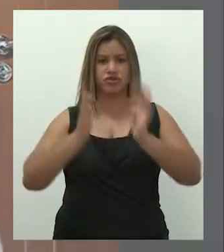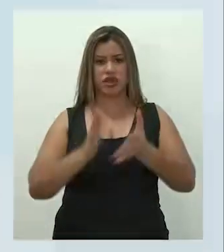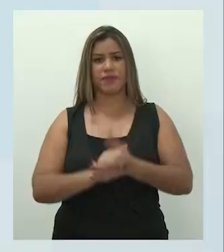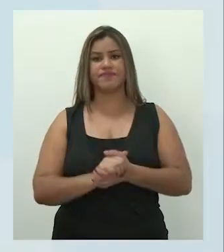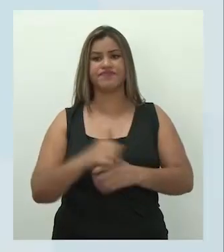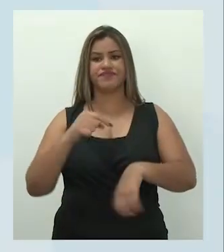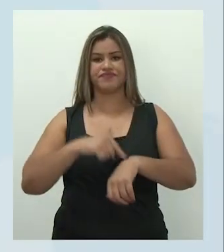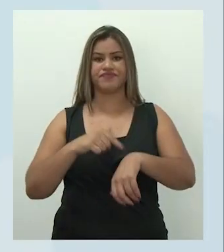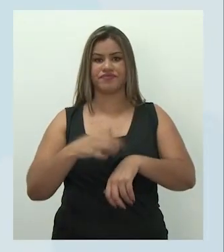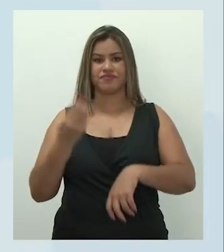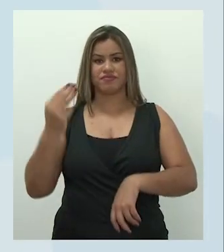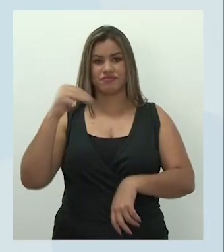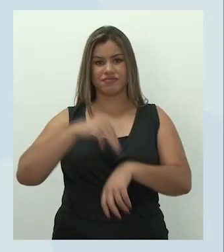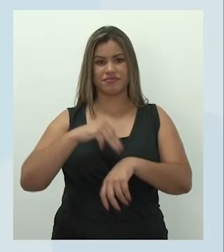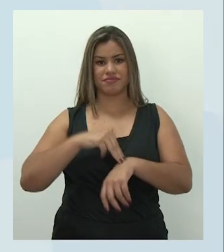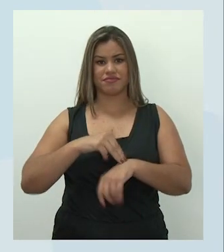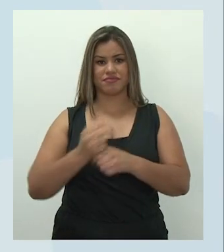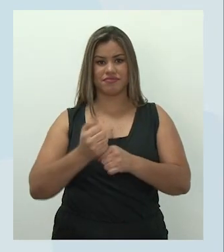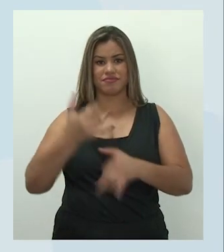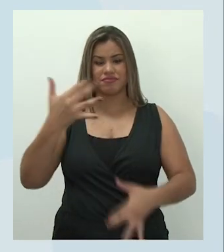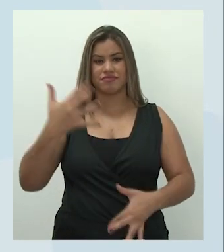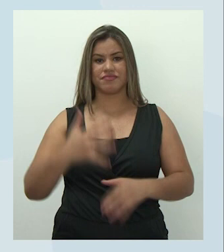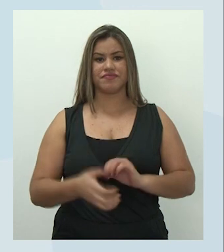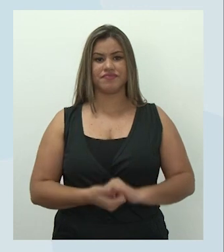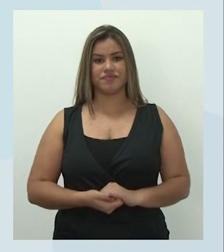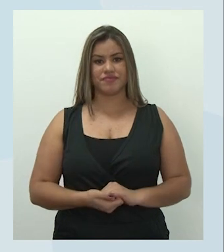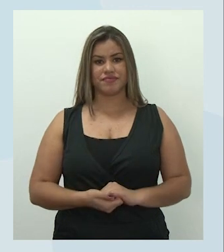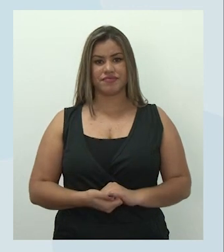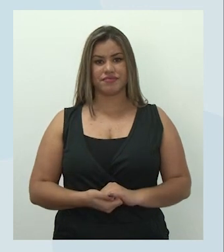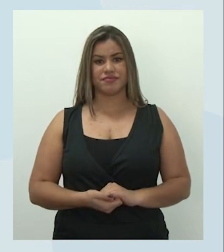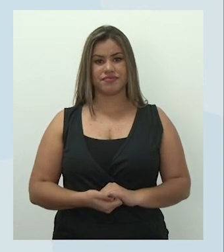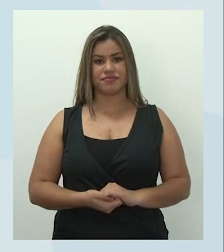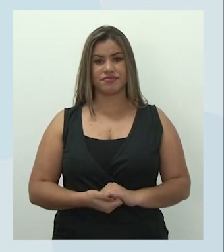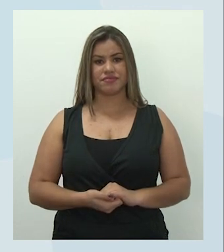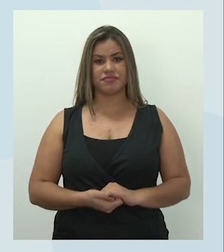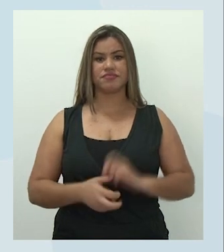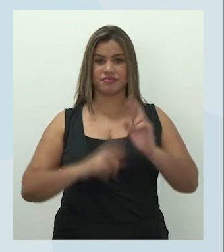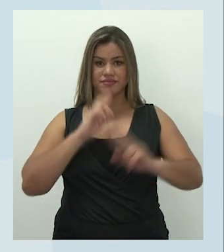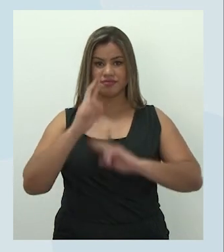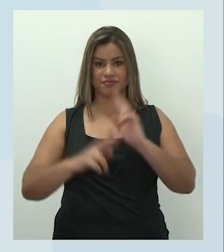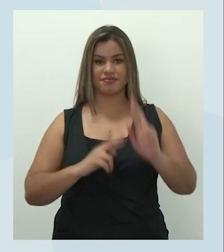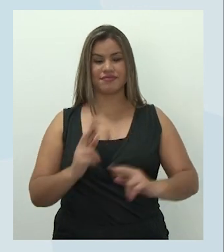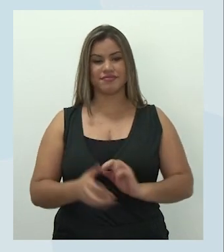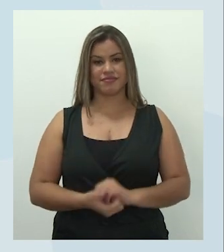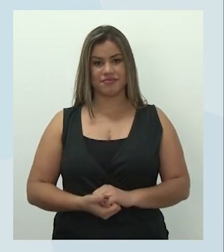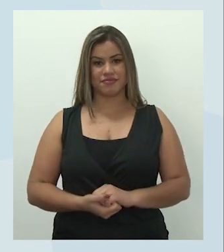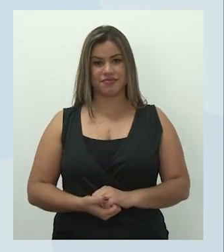4 minutos de interação no chat, por favor. Se vocês puderem responder.